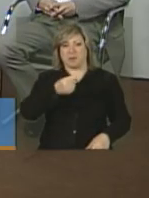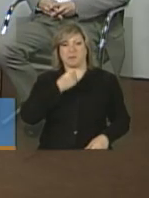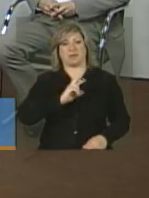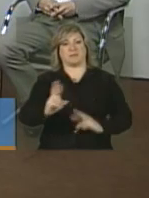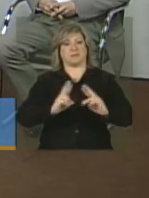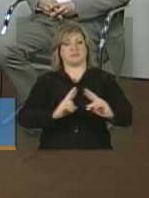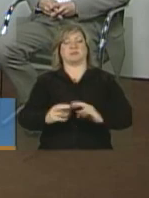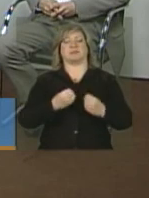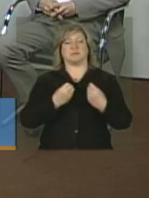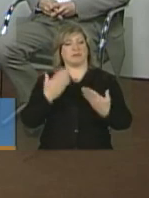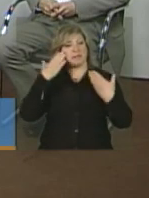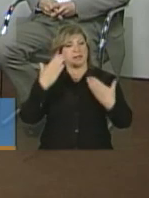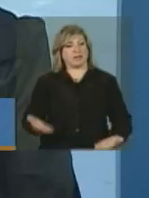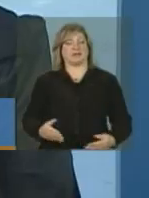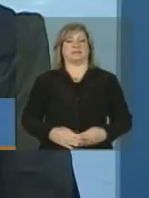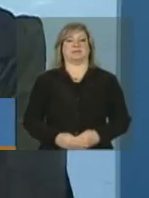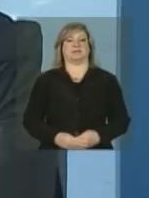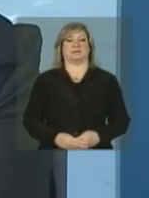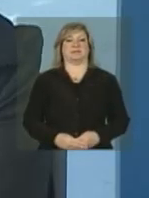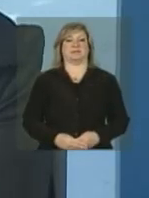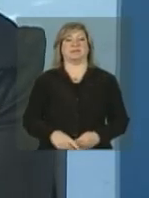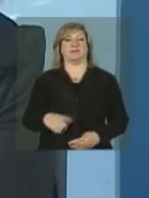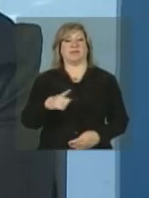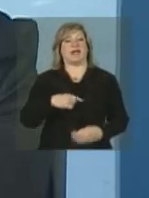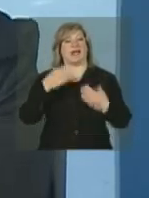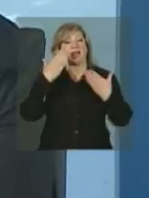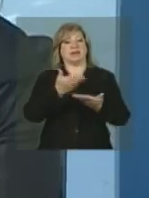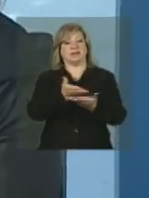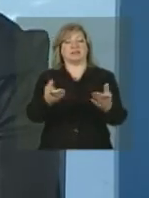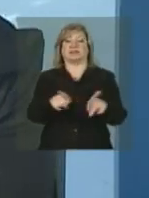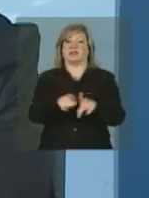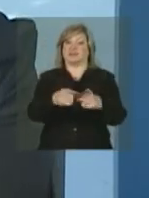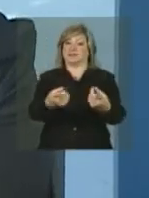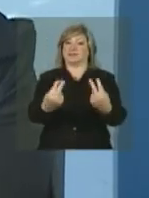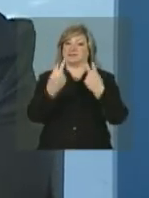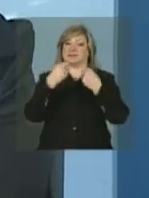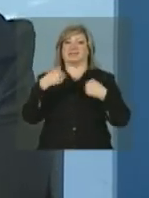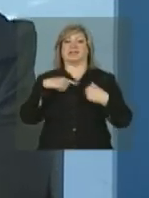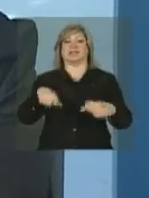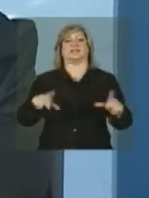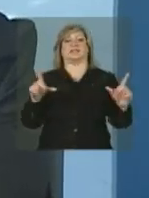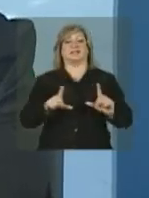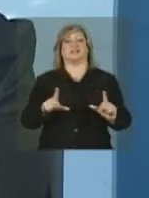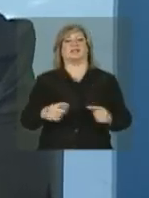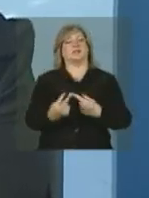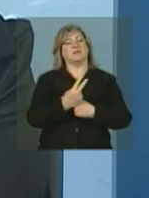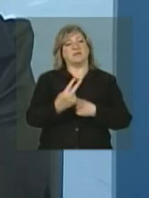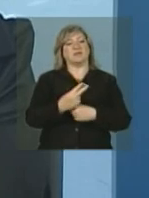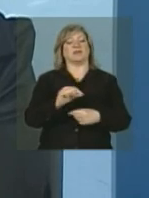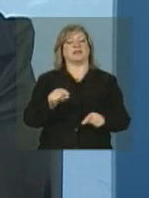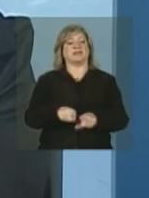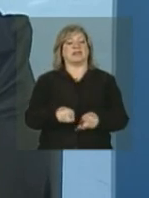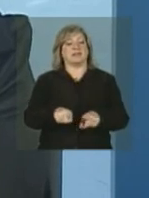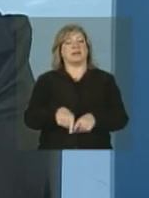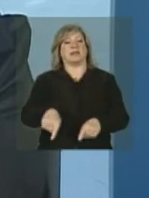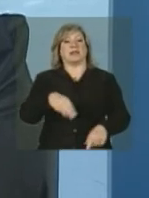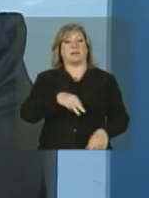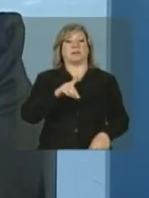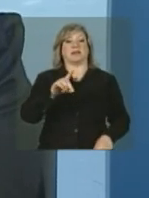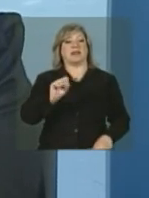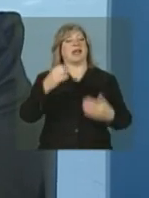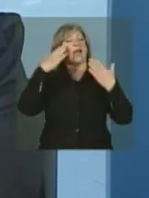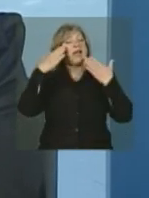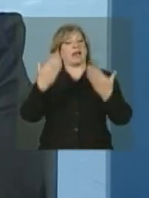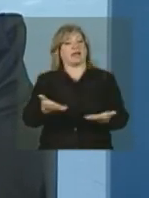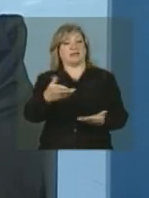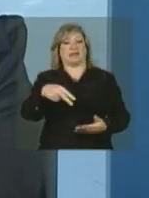nessa teleconferência. Obrigada. Obrigada. Bom, e agradeço também a você, telespectador, que nos acompanhou e o MDS